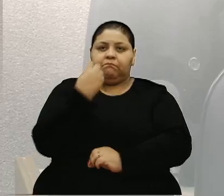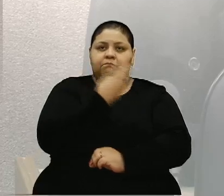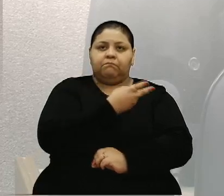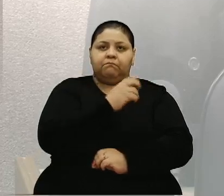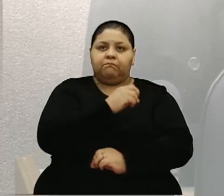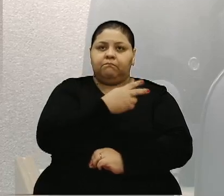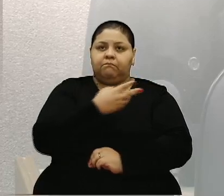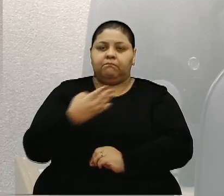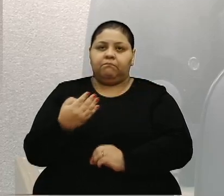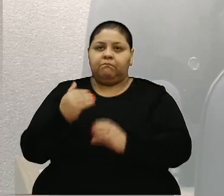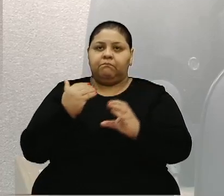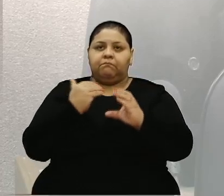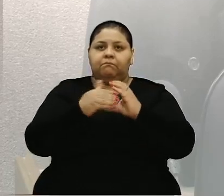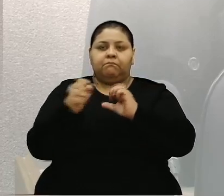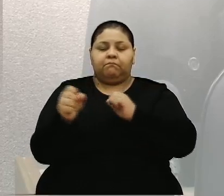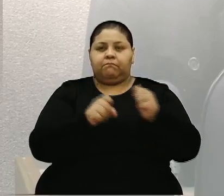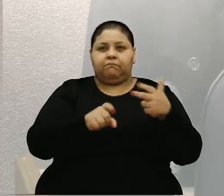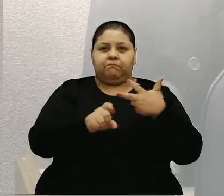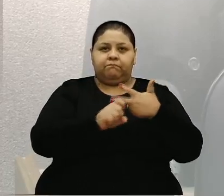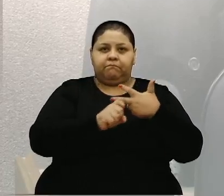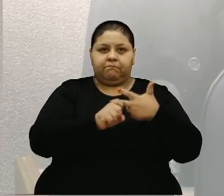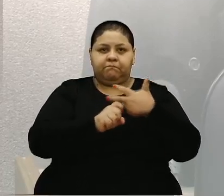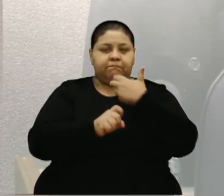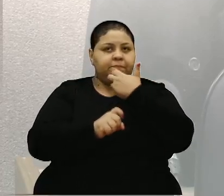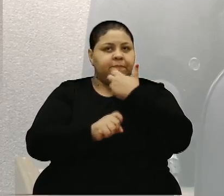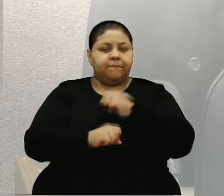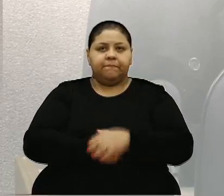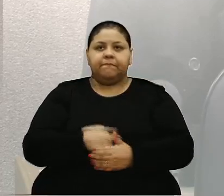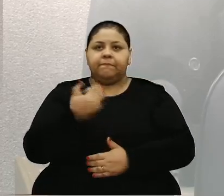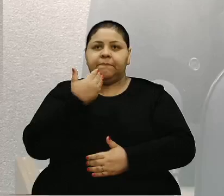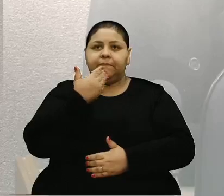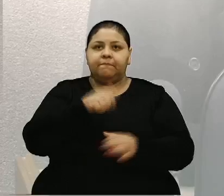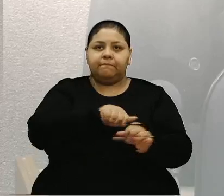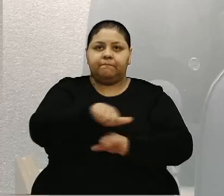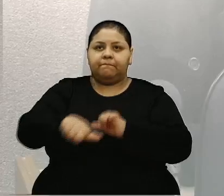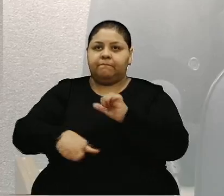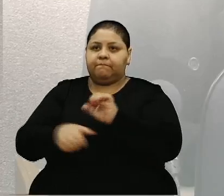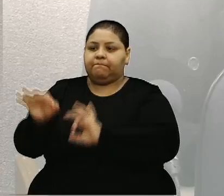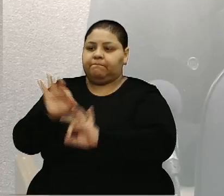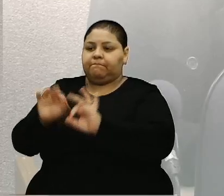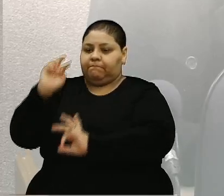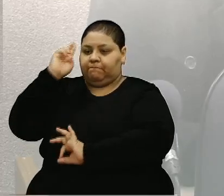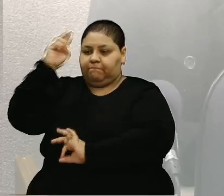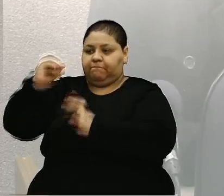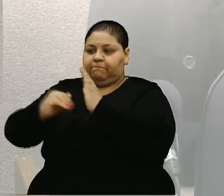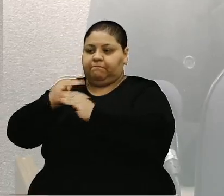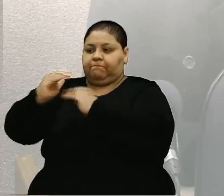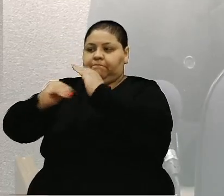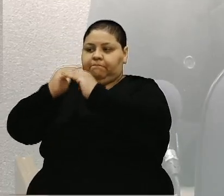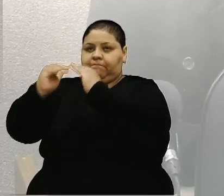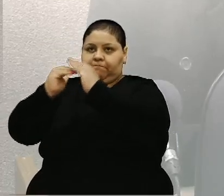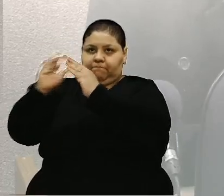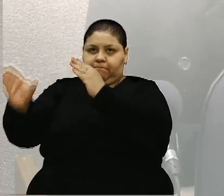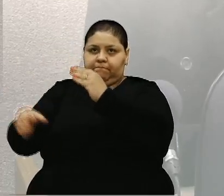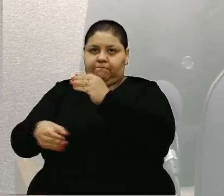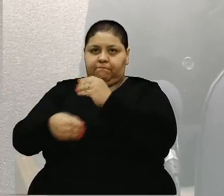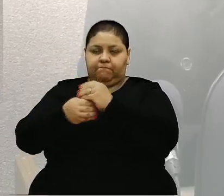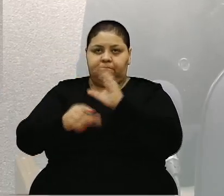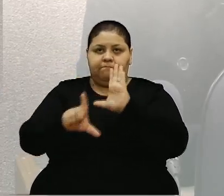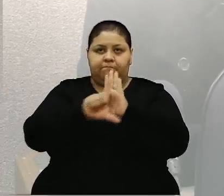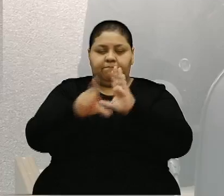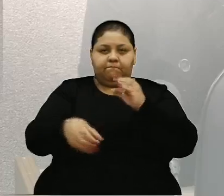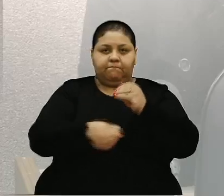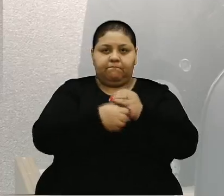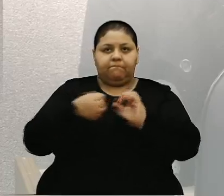13/2024, encaminhado pelo Poder Executivo, que propõe a alteração do Plano Diretor de Desenvolvimento Integrado, Lei